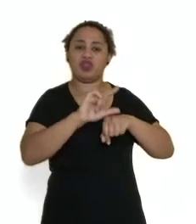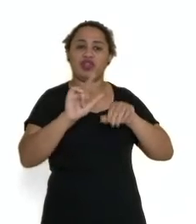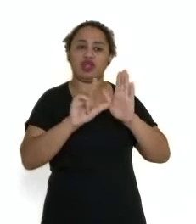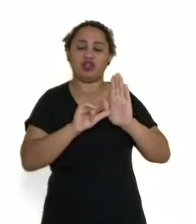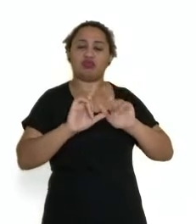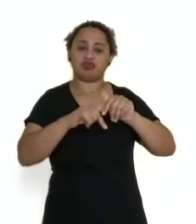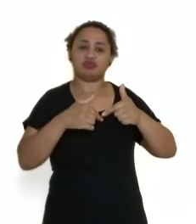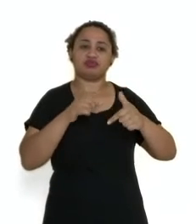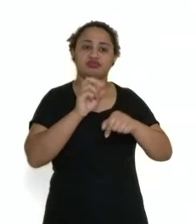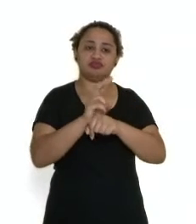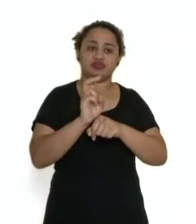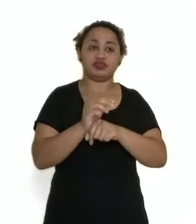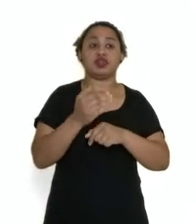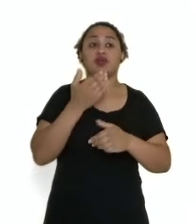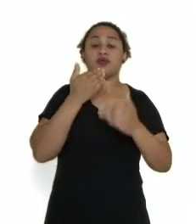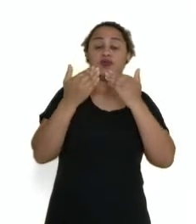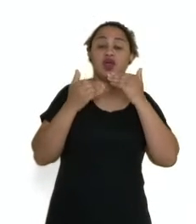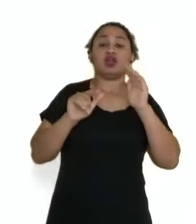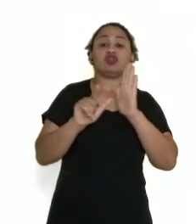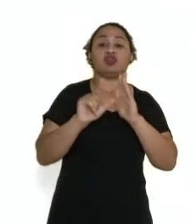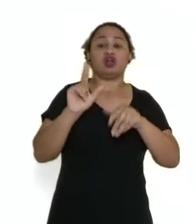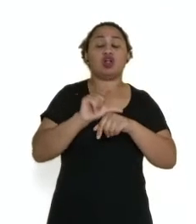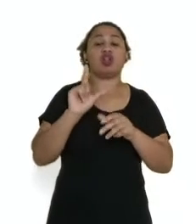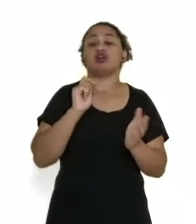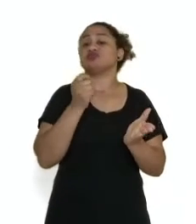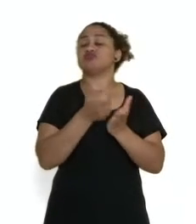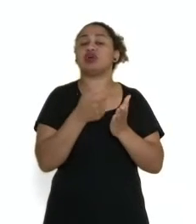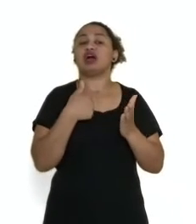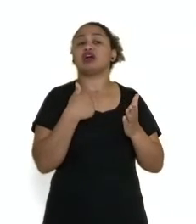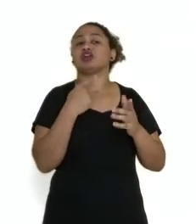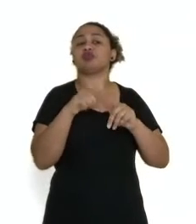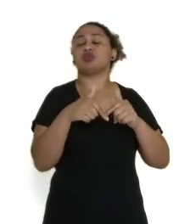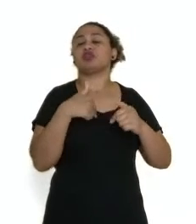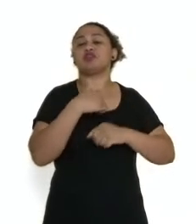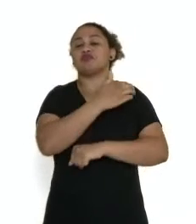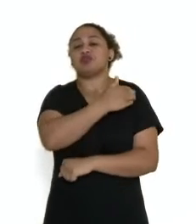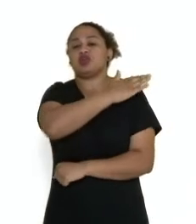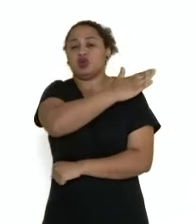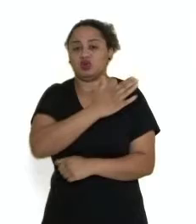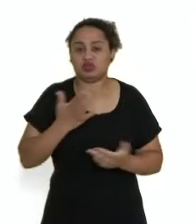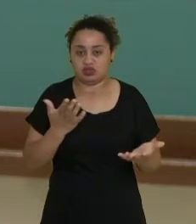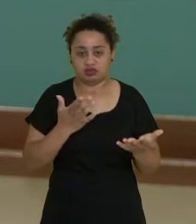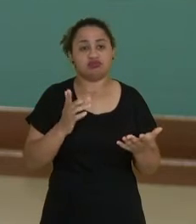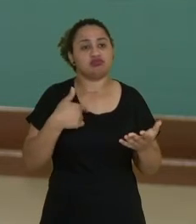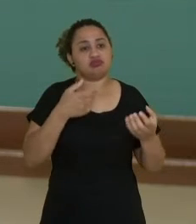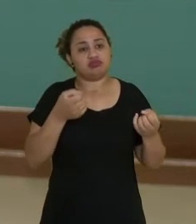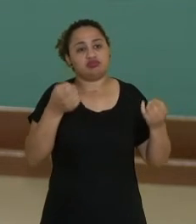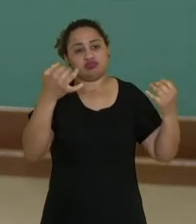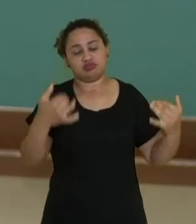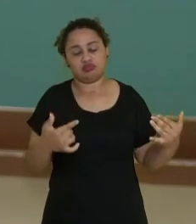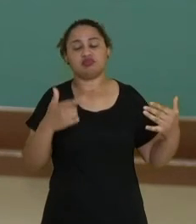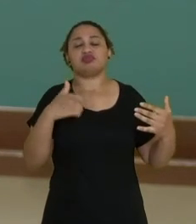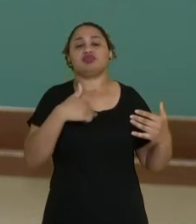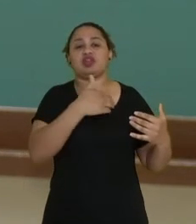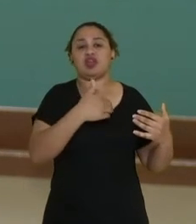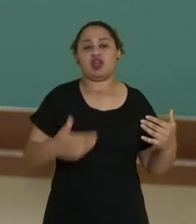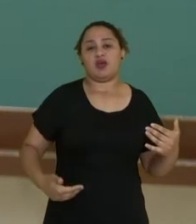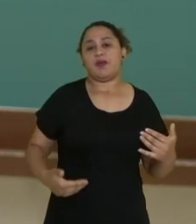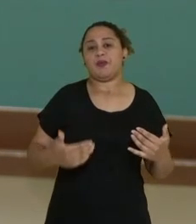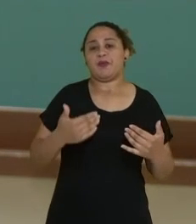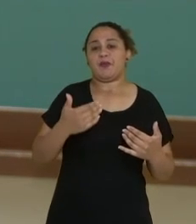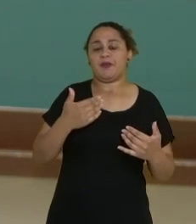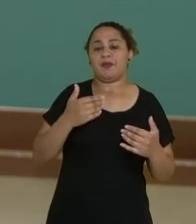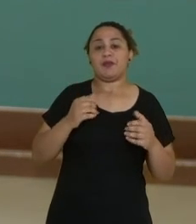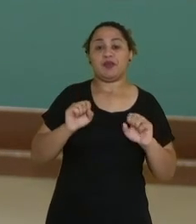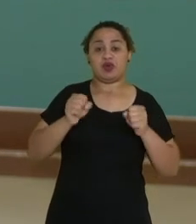ação pede condenação do Magazine Luiza por discriminação então comenta que o defensor pede 10 milhões